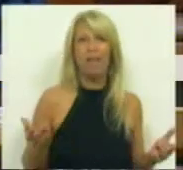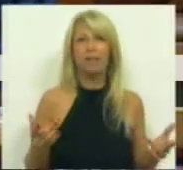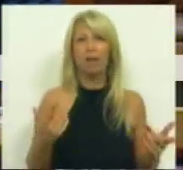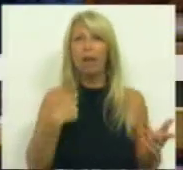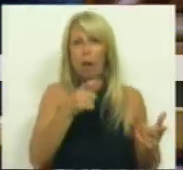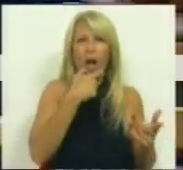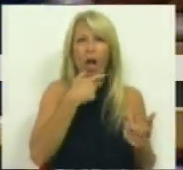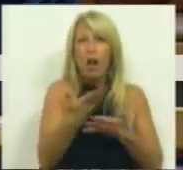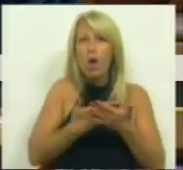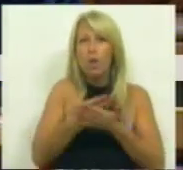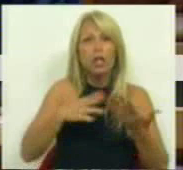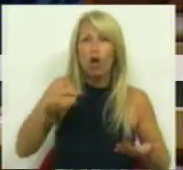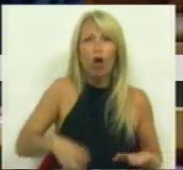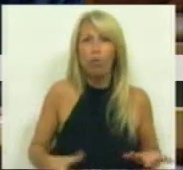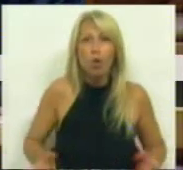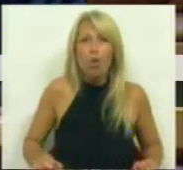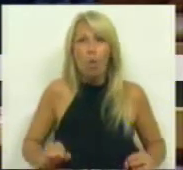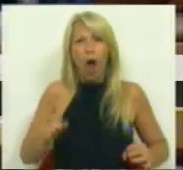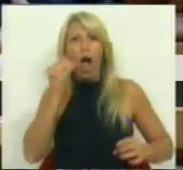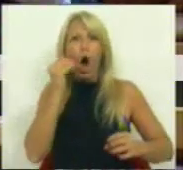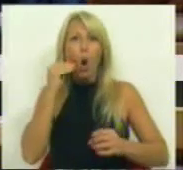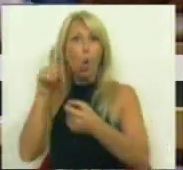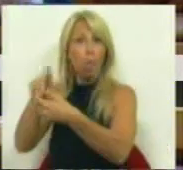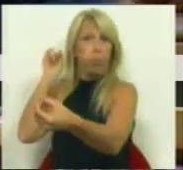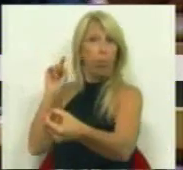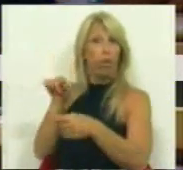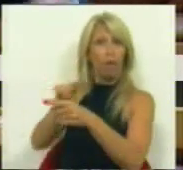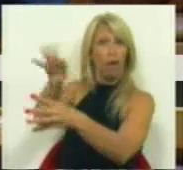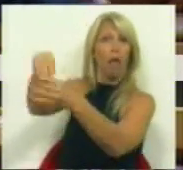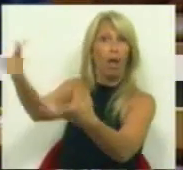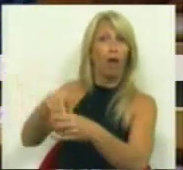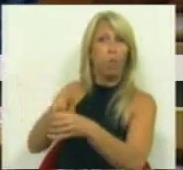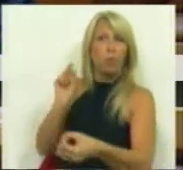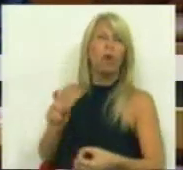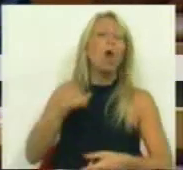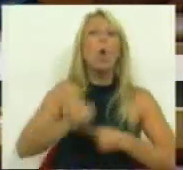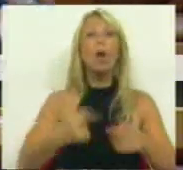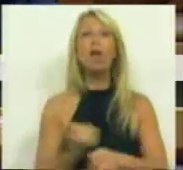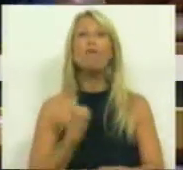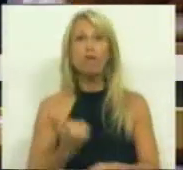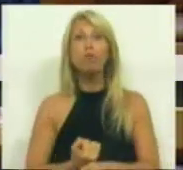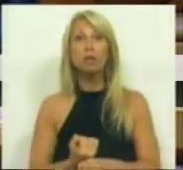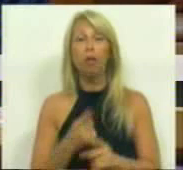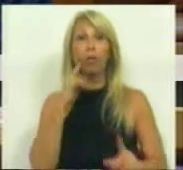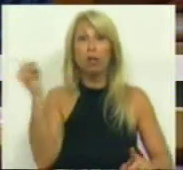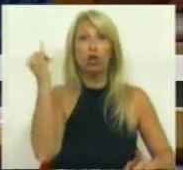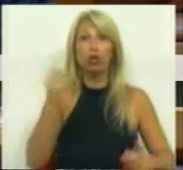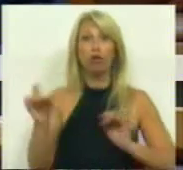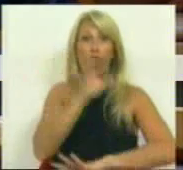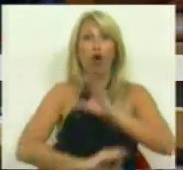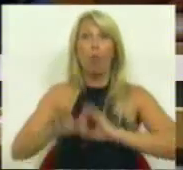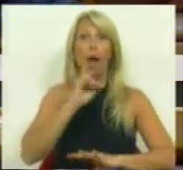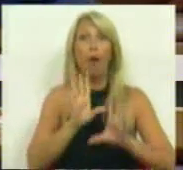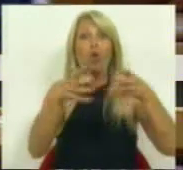negociação política da saída desse protetorado? Qual é o nosso papel nas instituições da União Europeia, no Conselho Europeu?